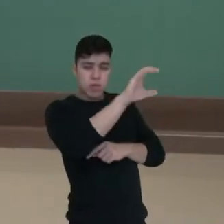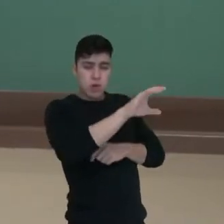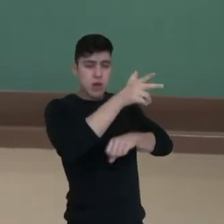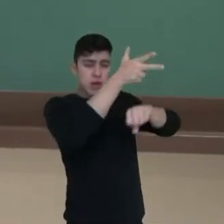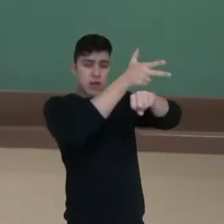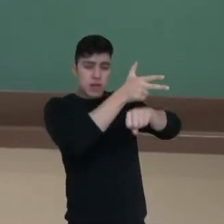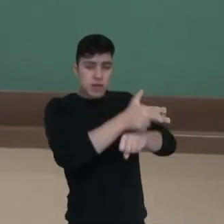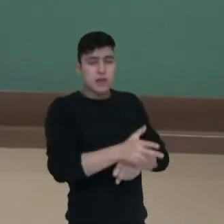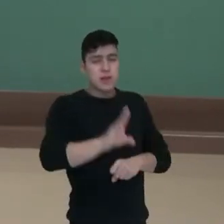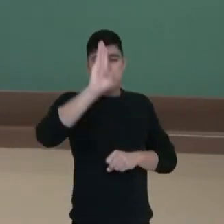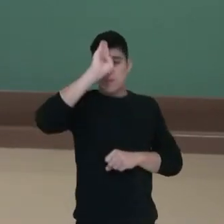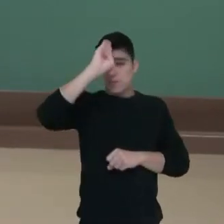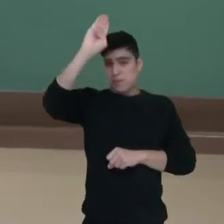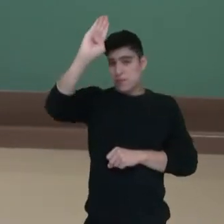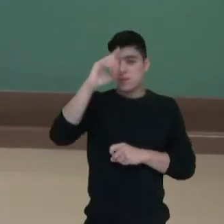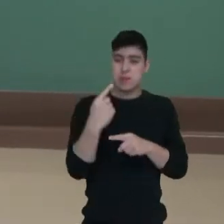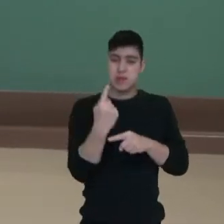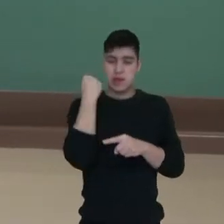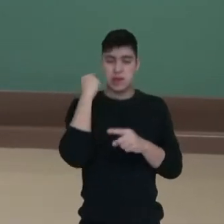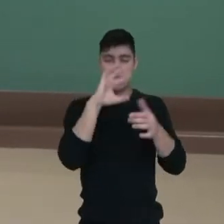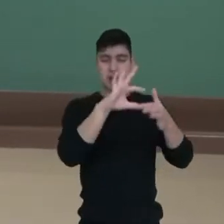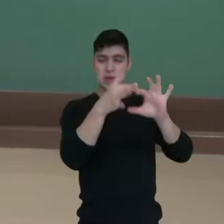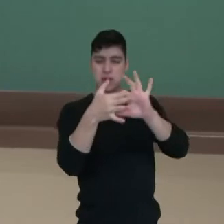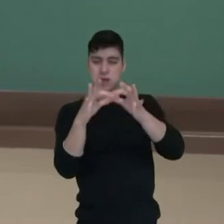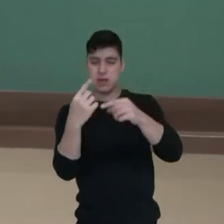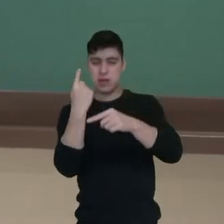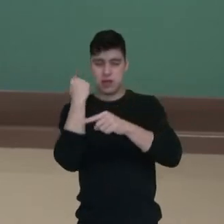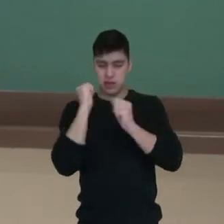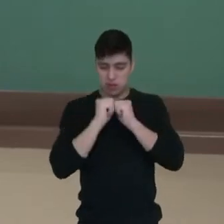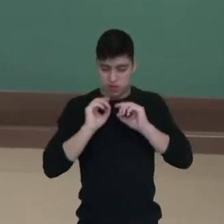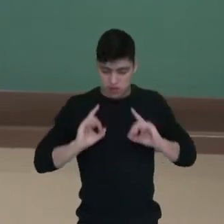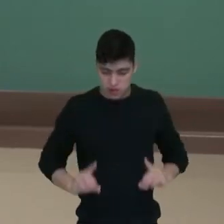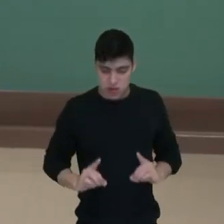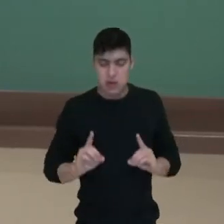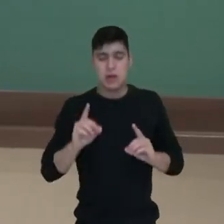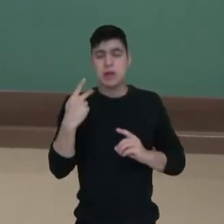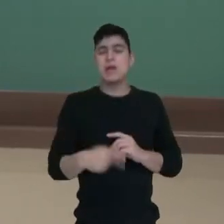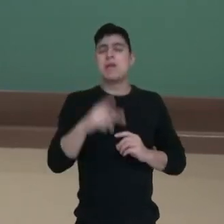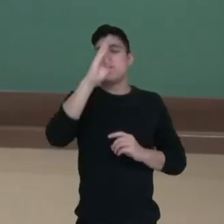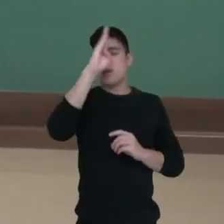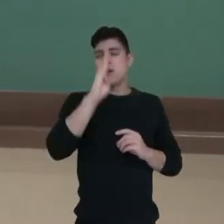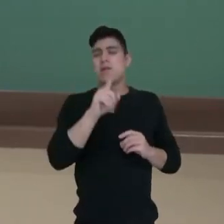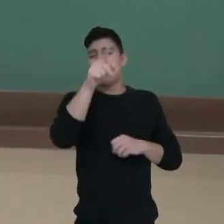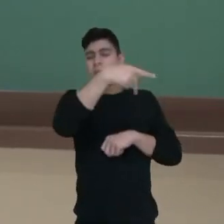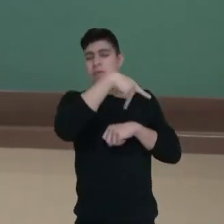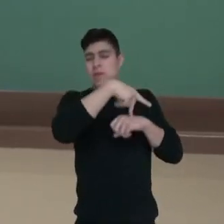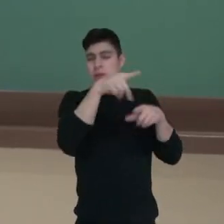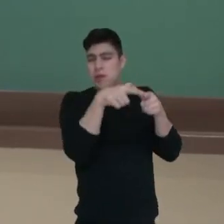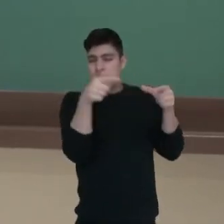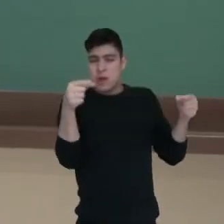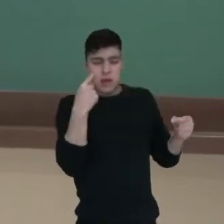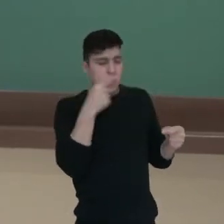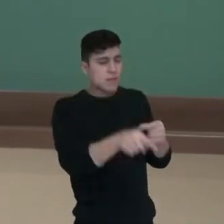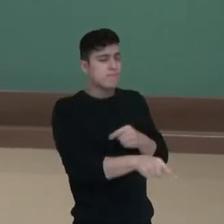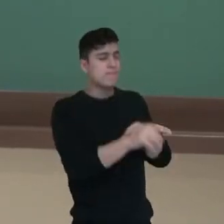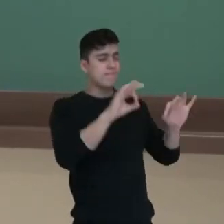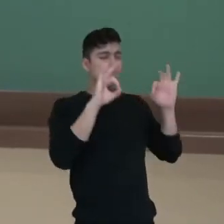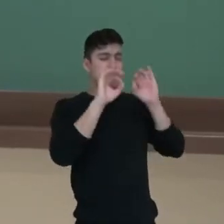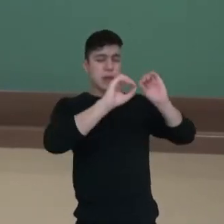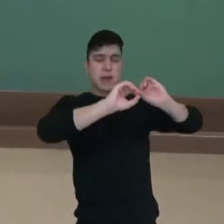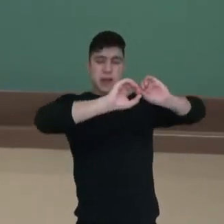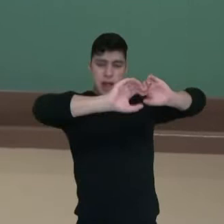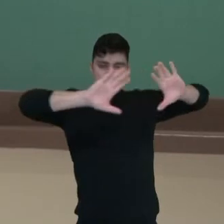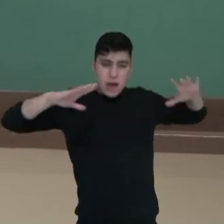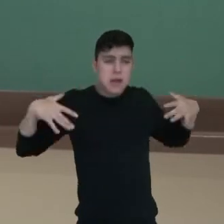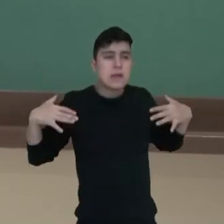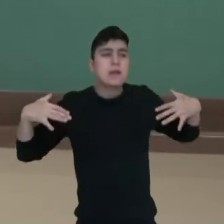principalmente agora das Paralimpíadas que teve em Tóquio, do Brasil. Vocês vão conseguir perceber nitidamente